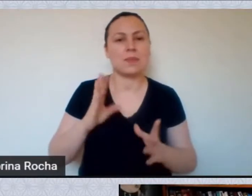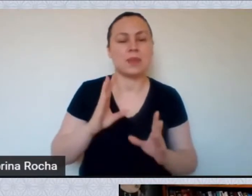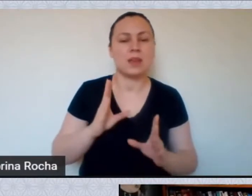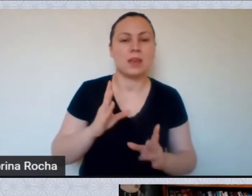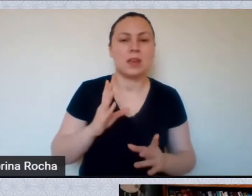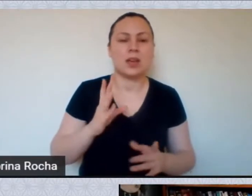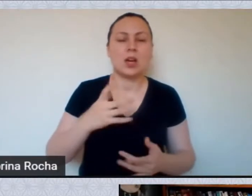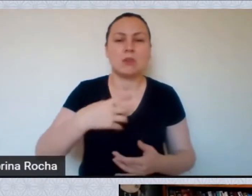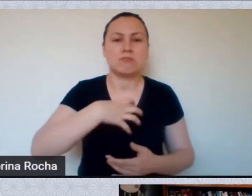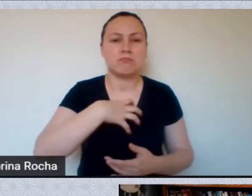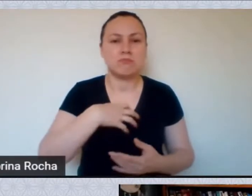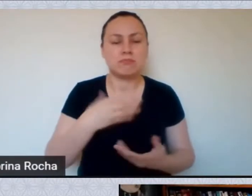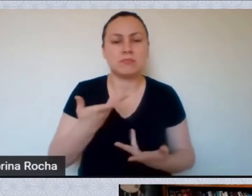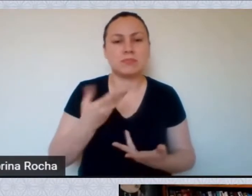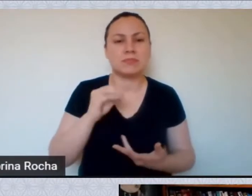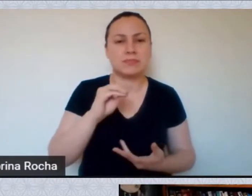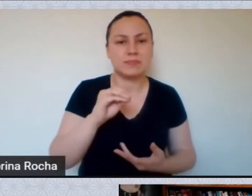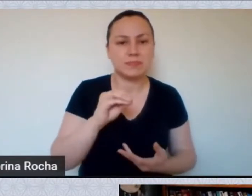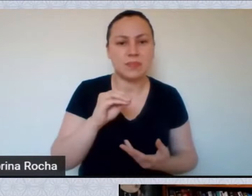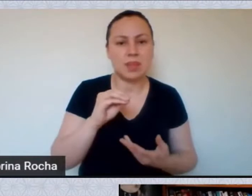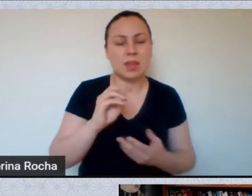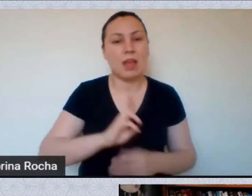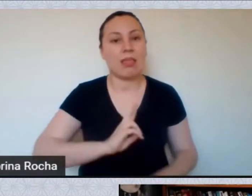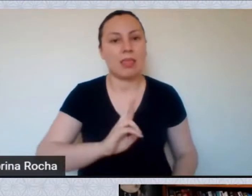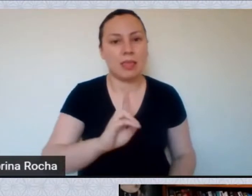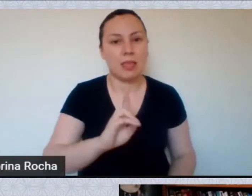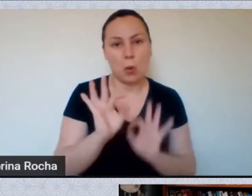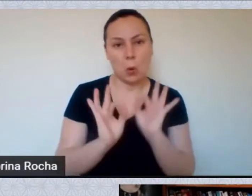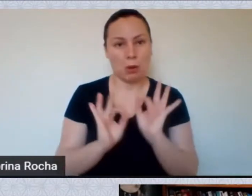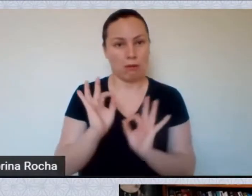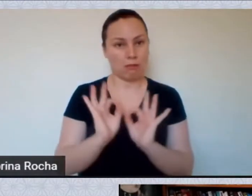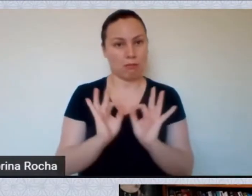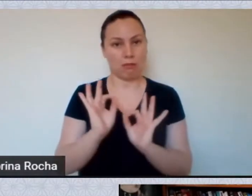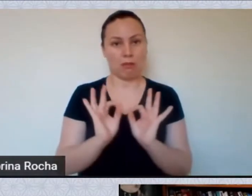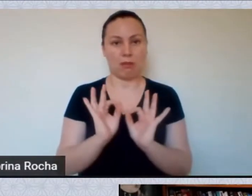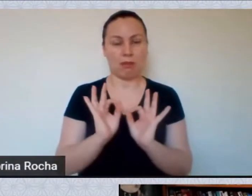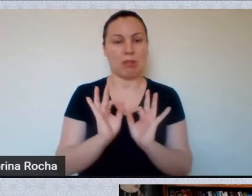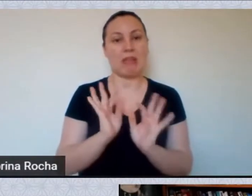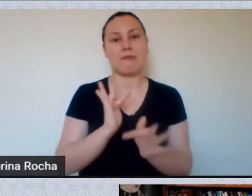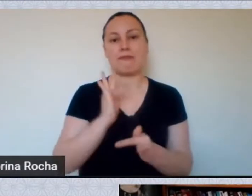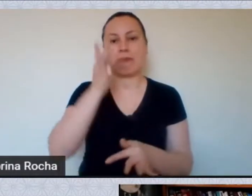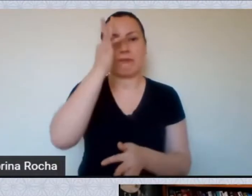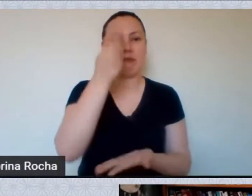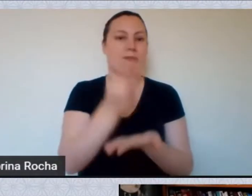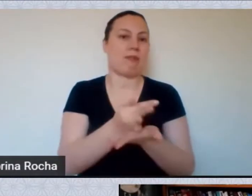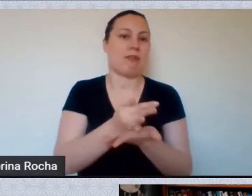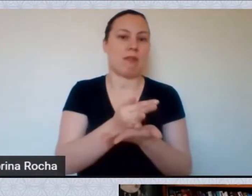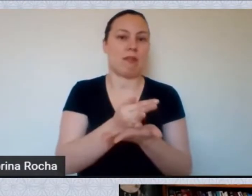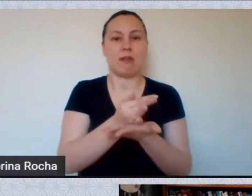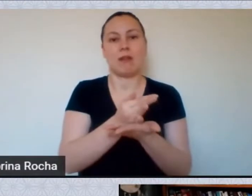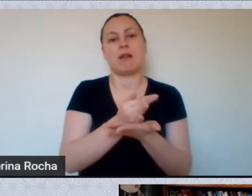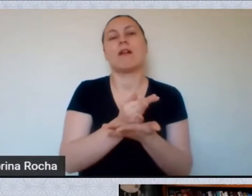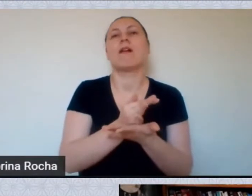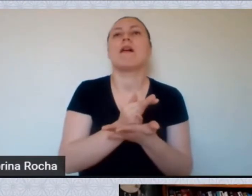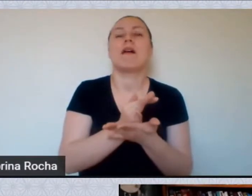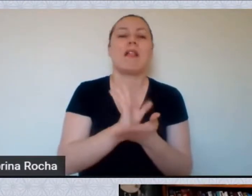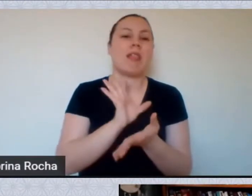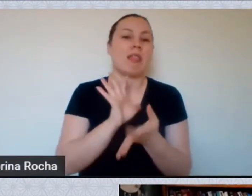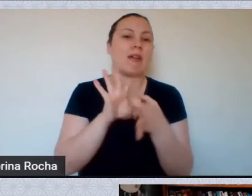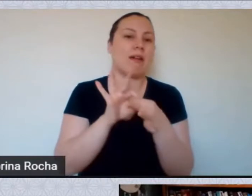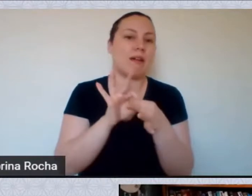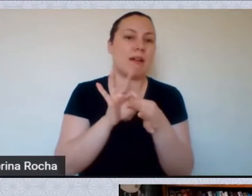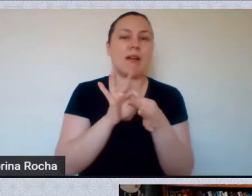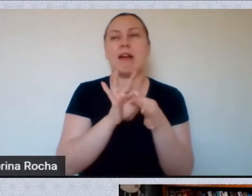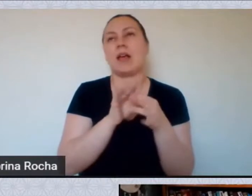religião organizada, dogmática, que tem toda uma fé que está ligada com certas crenças